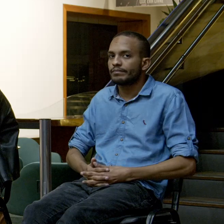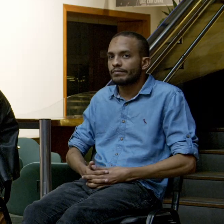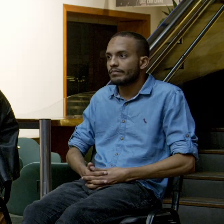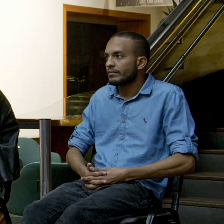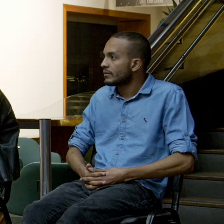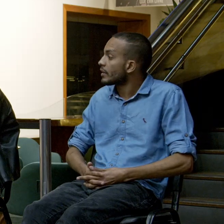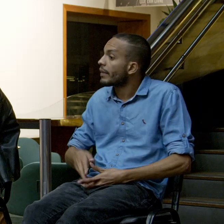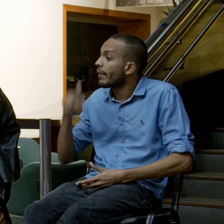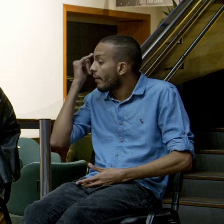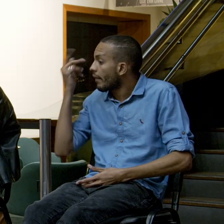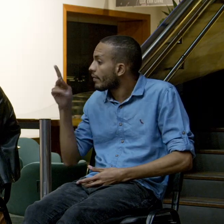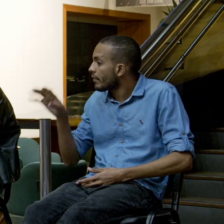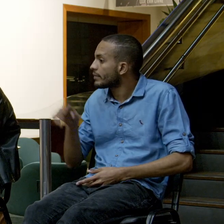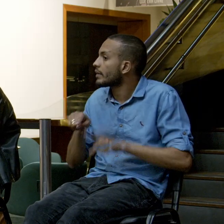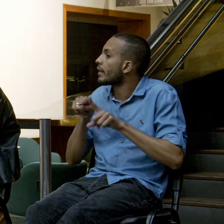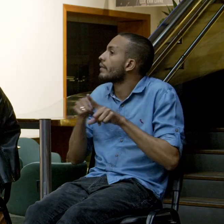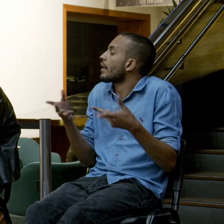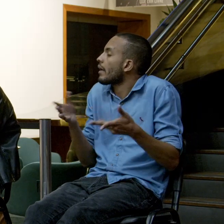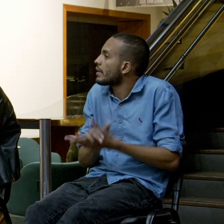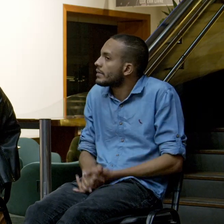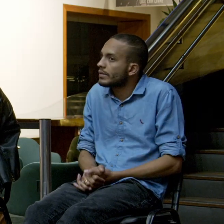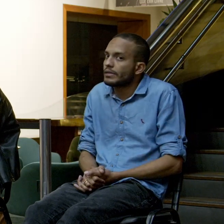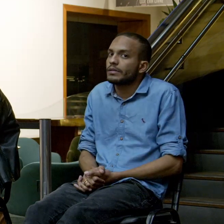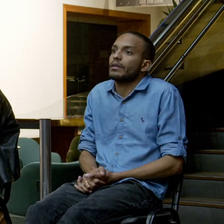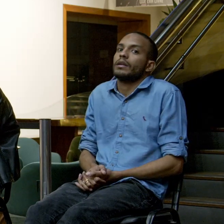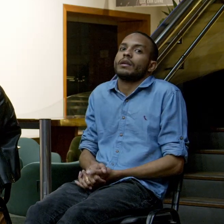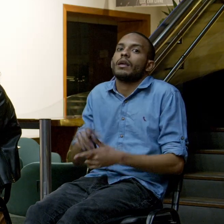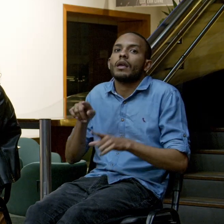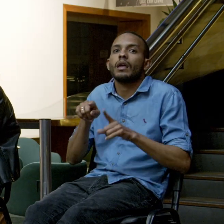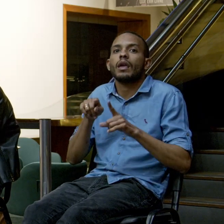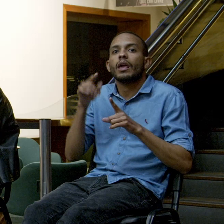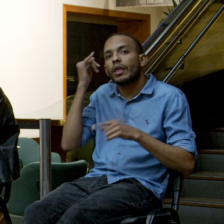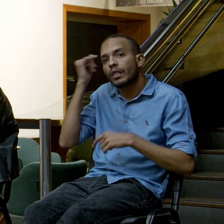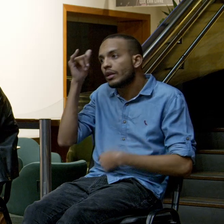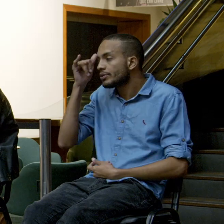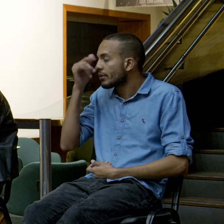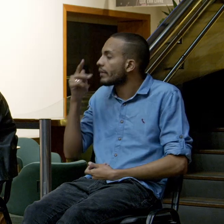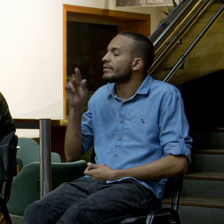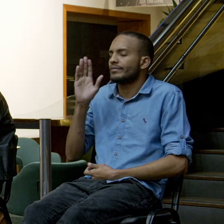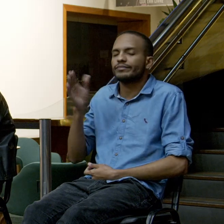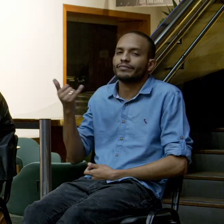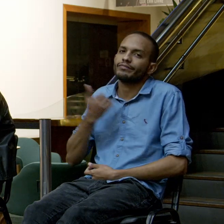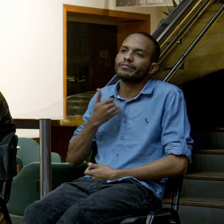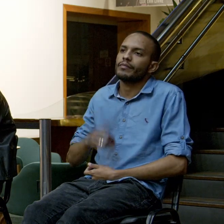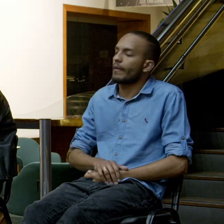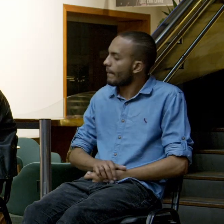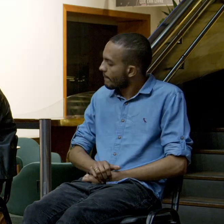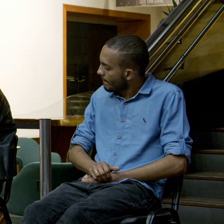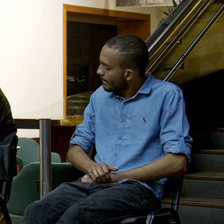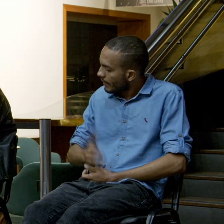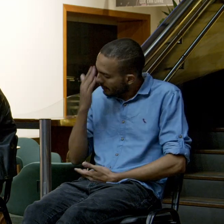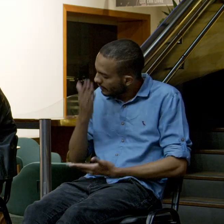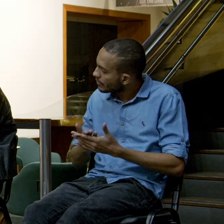Que ideia é essa? Só faltou que ideia de jirico é essa? Eu escutei isso.